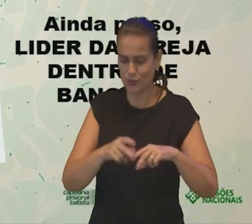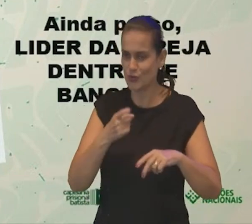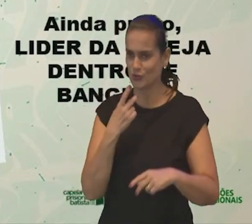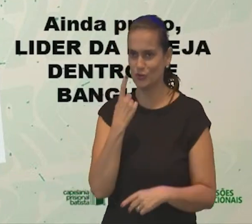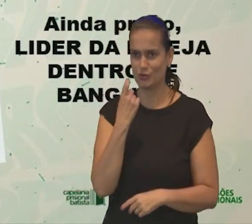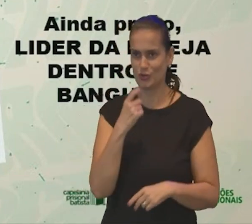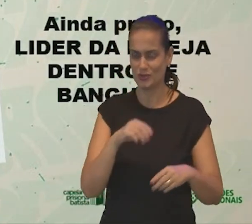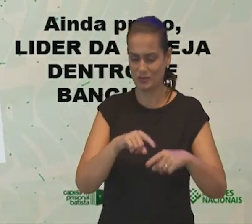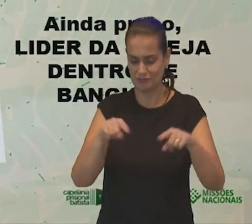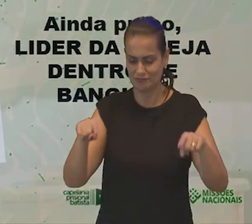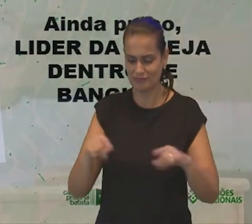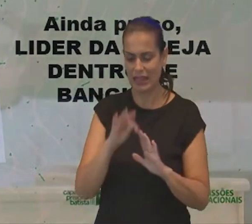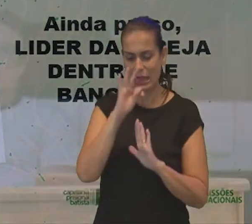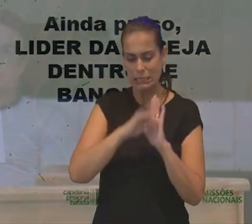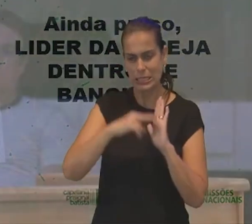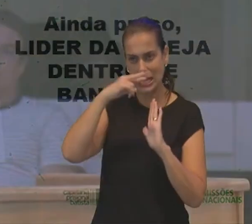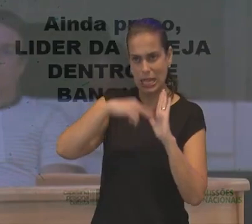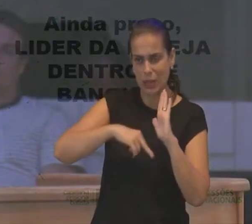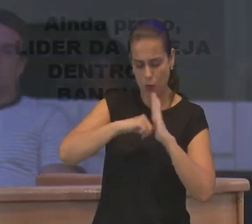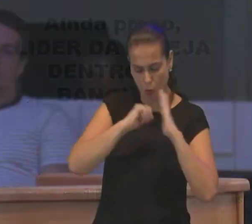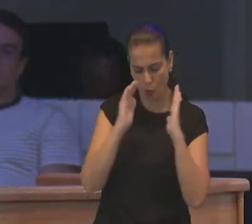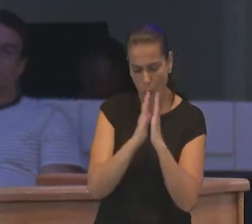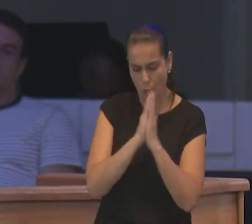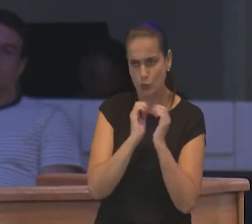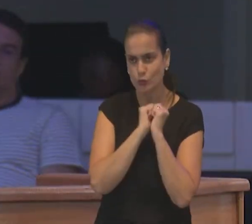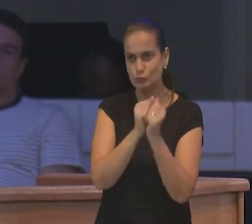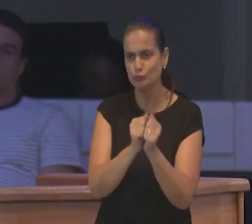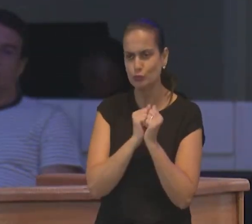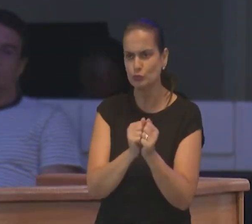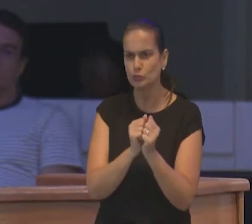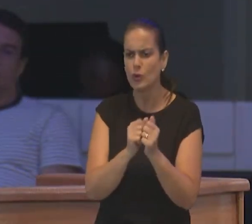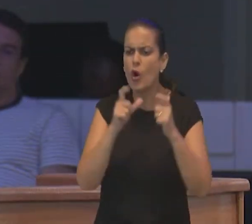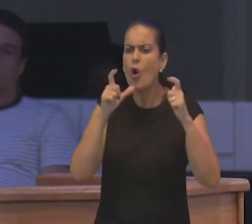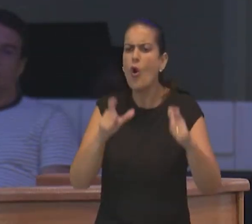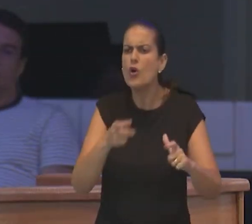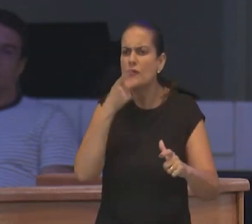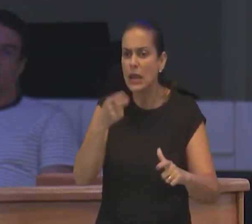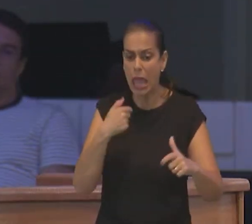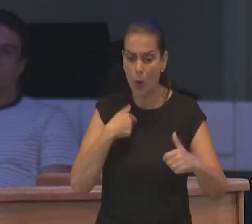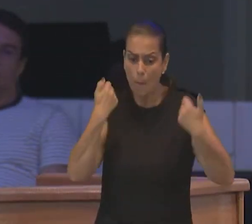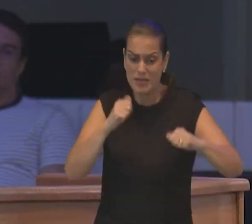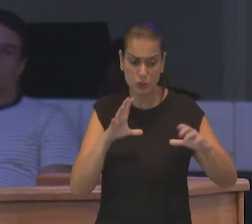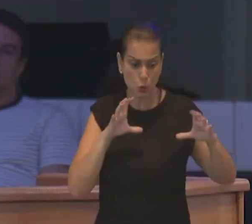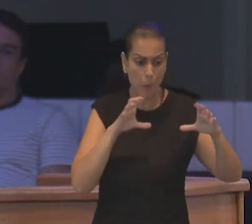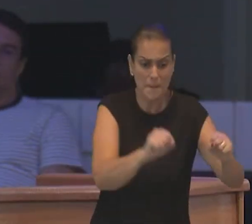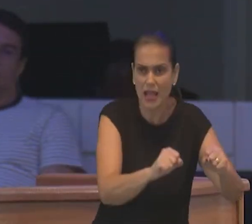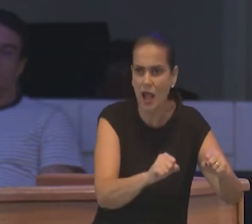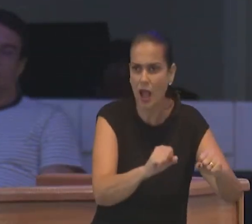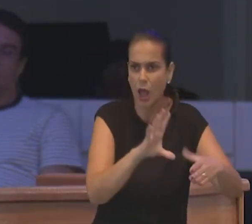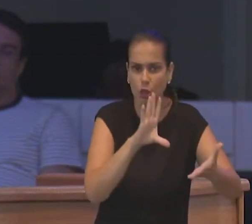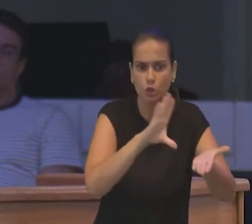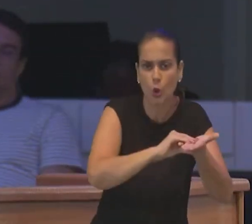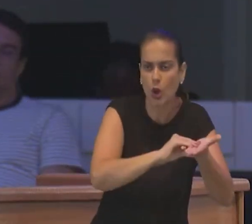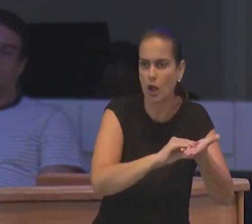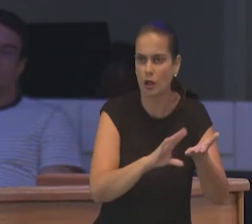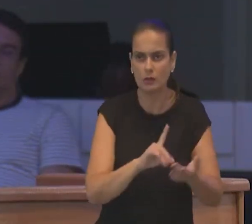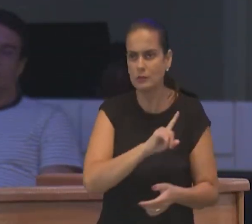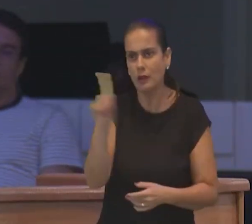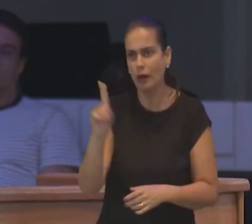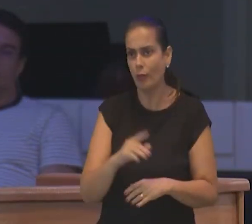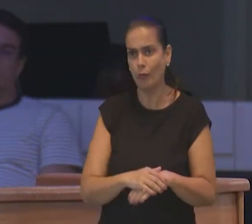a gente leu o texto, a gente orou. E onde é que tem na palavra dizendo que eu tenho que tocar para batizar?